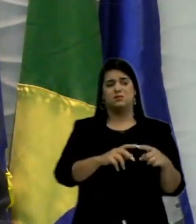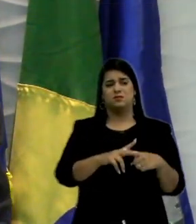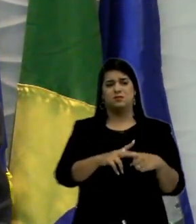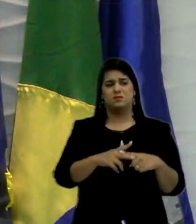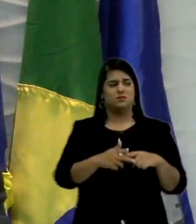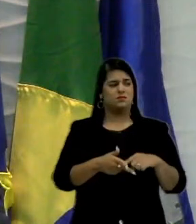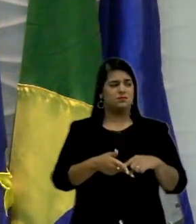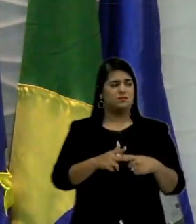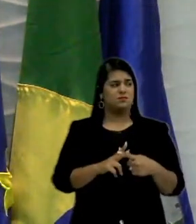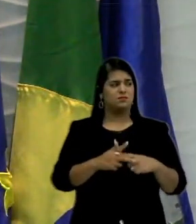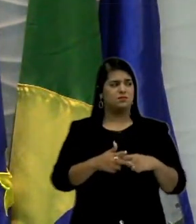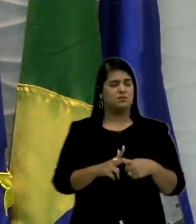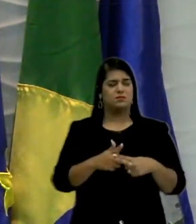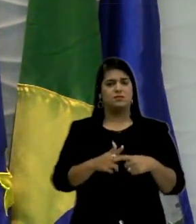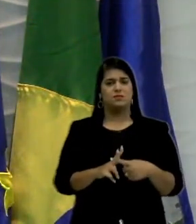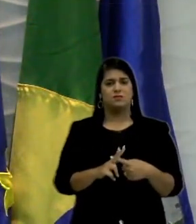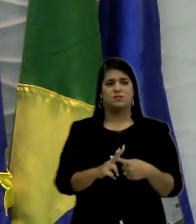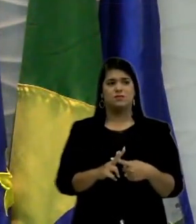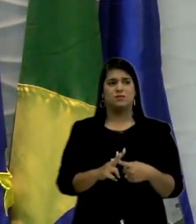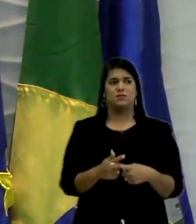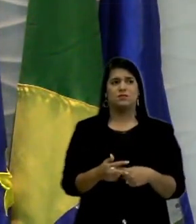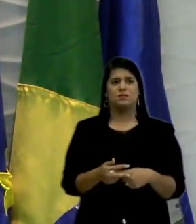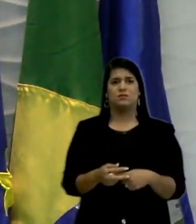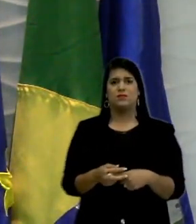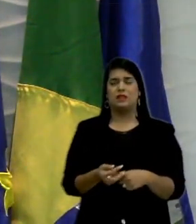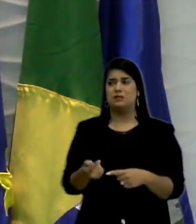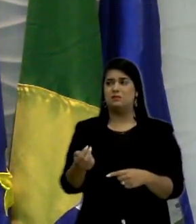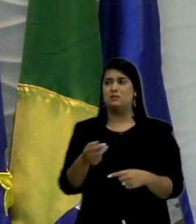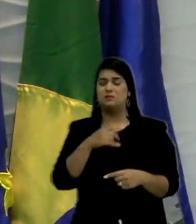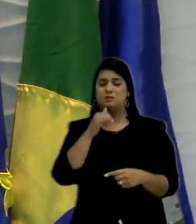se encontra lá em Eliels, se diz que não encontra peça.